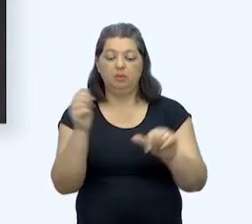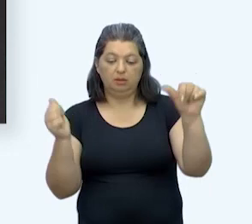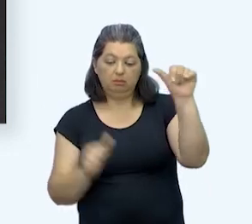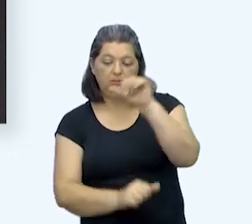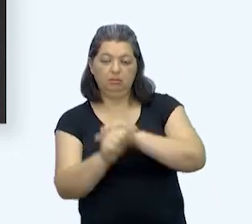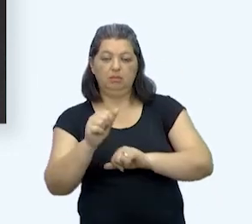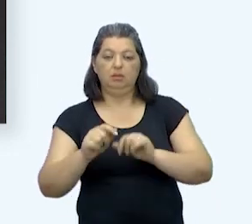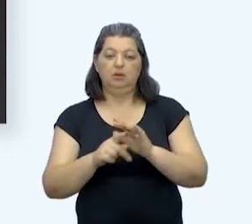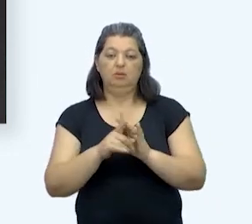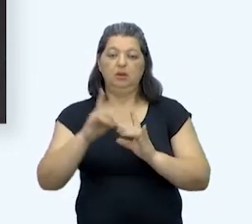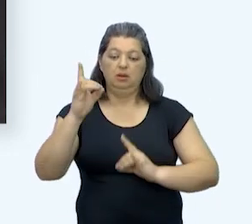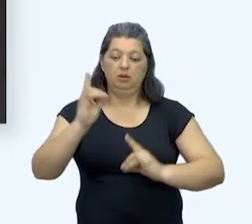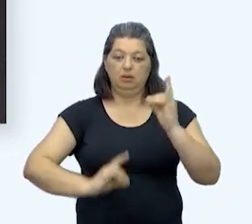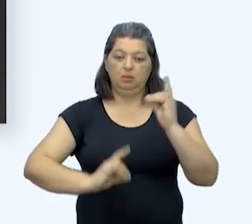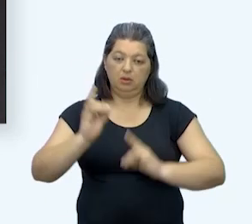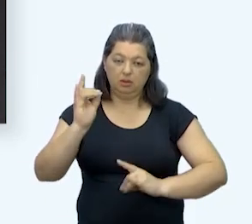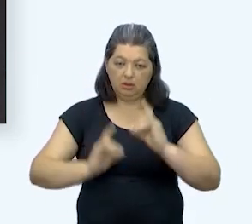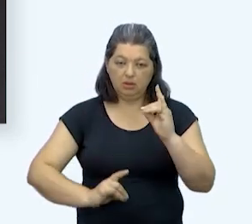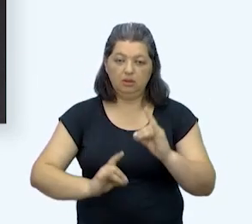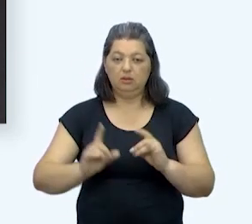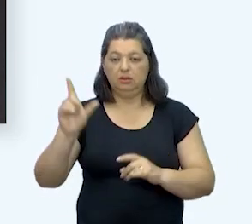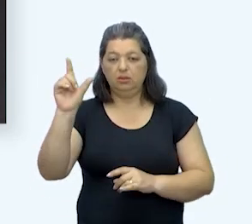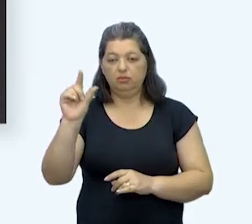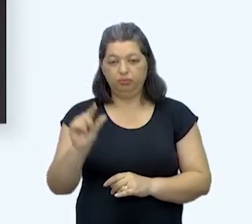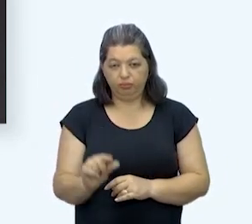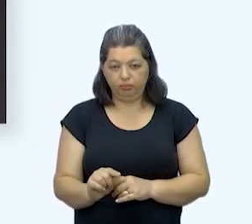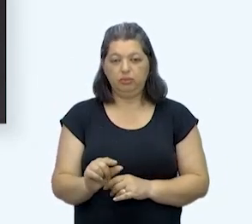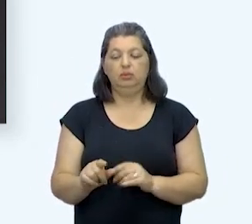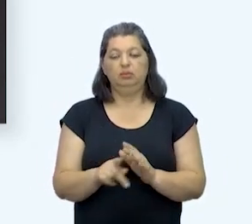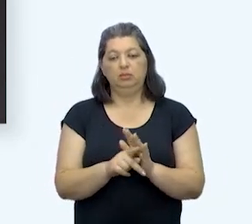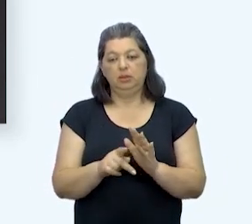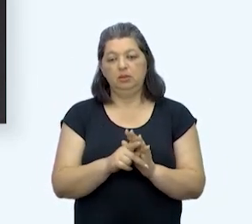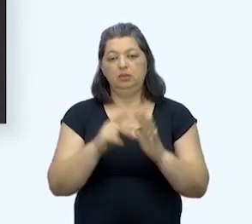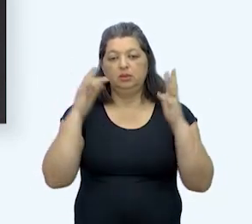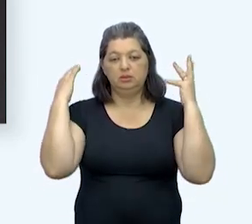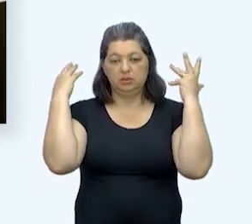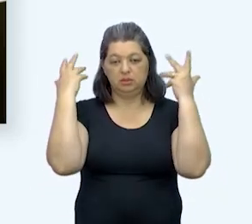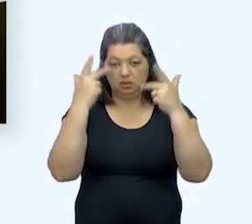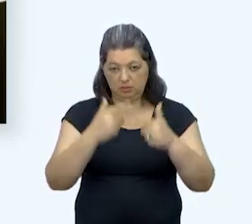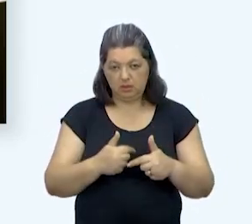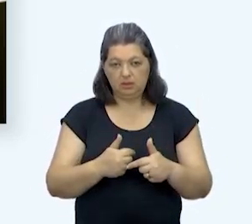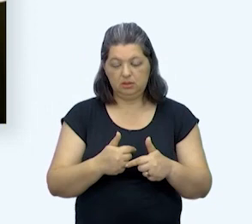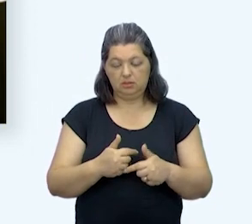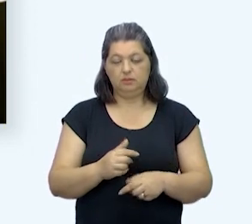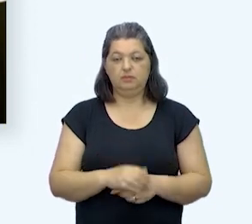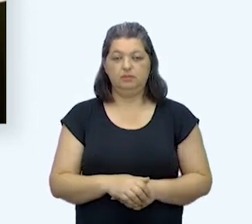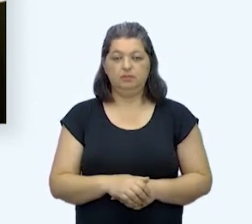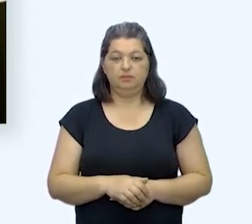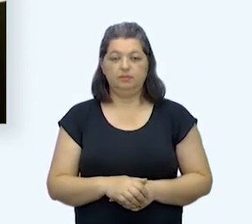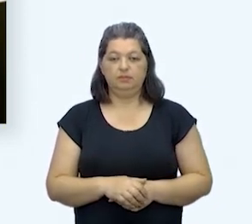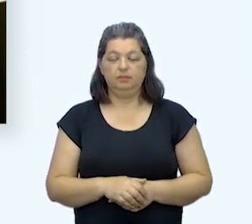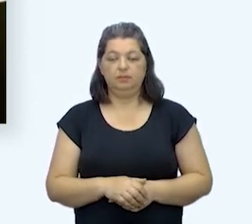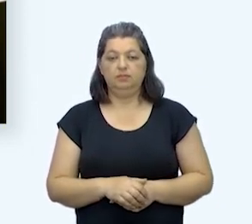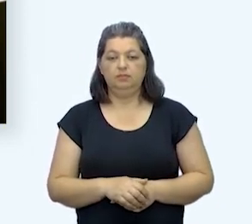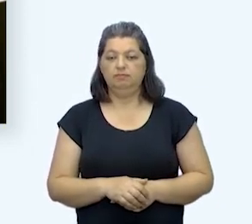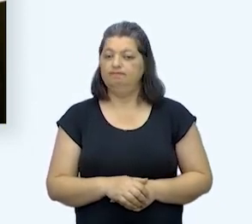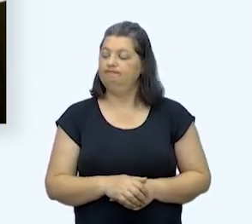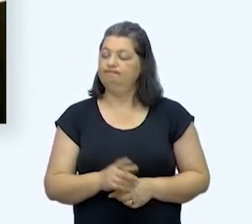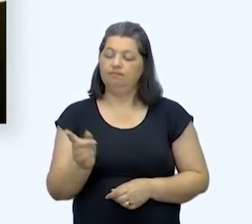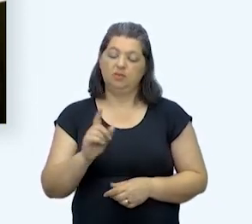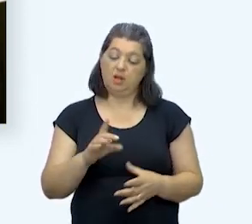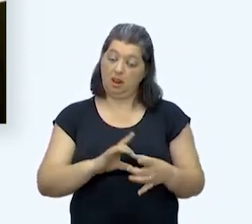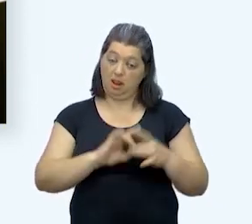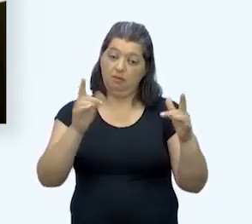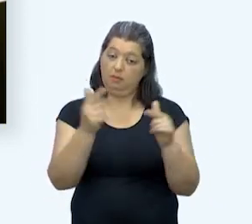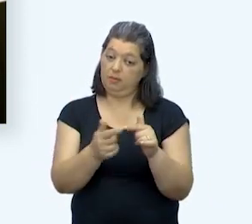modificaram o sistema reprodutivo e diminuíram a taxa de fertilidade dos animais. Nós também não estamos livres desses